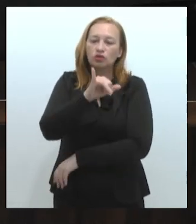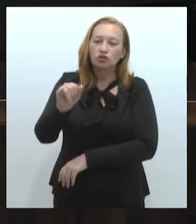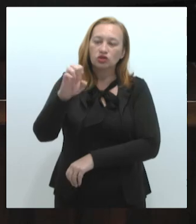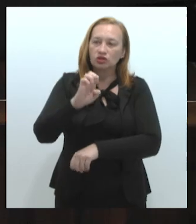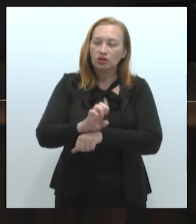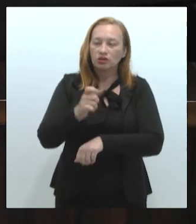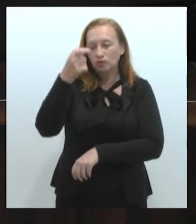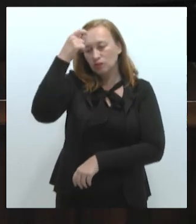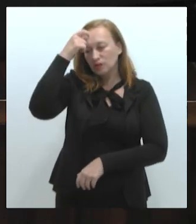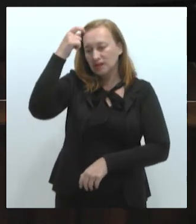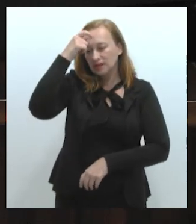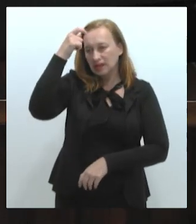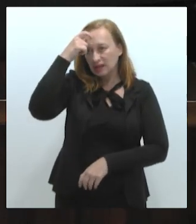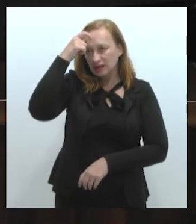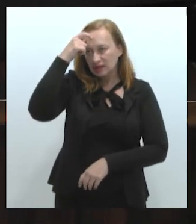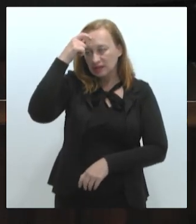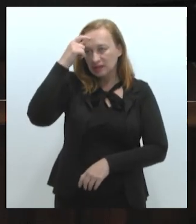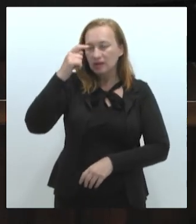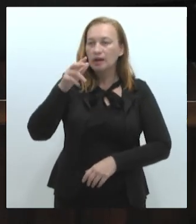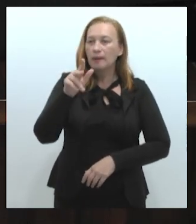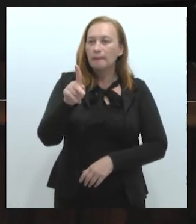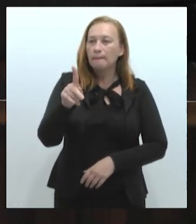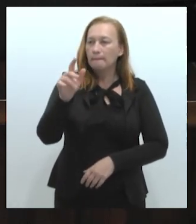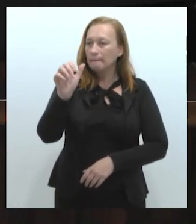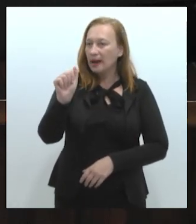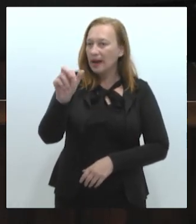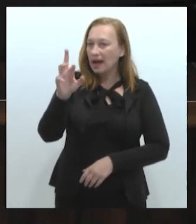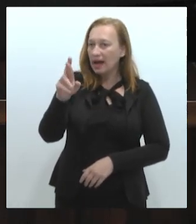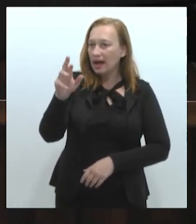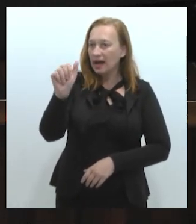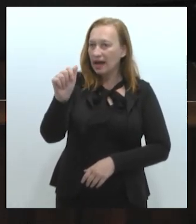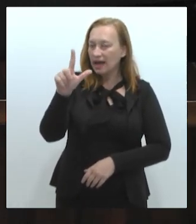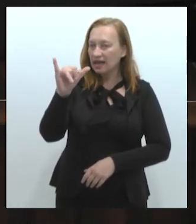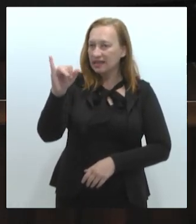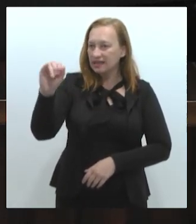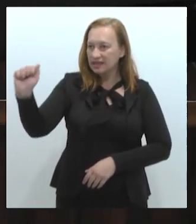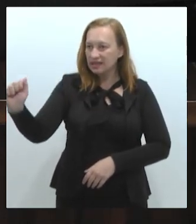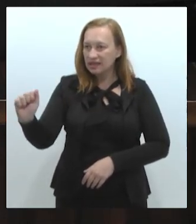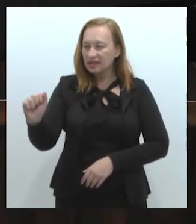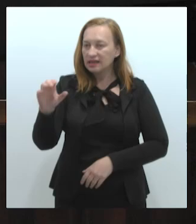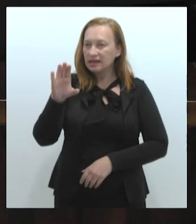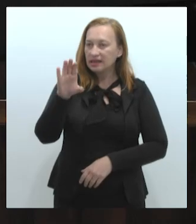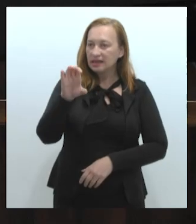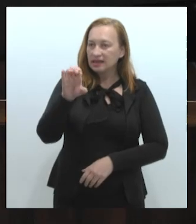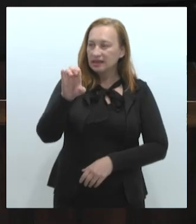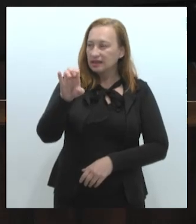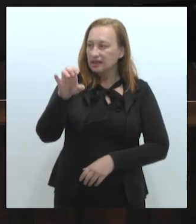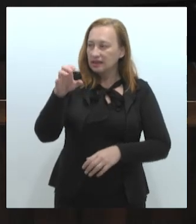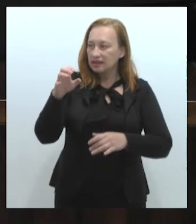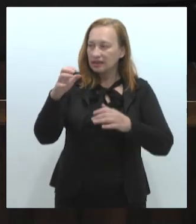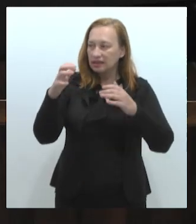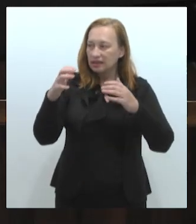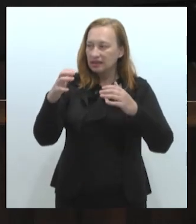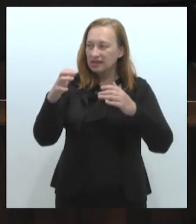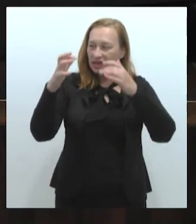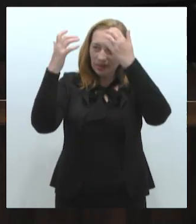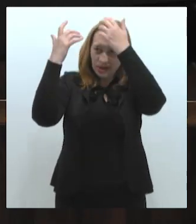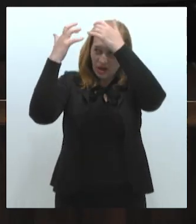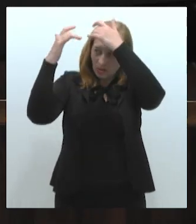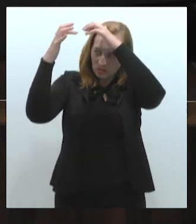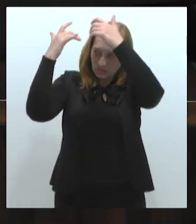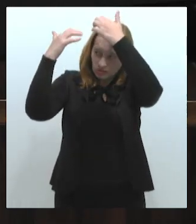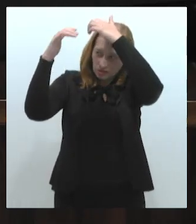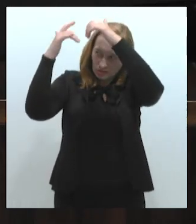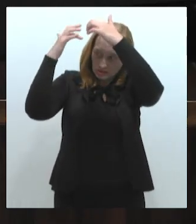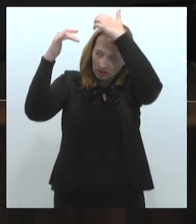da Conscientização sobre a Paralisia Cerebral. Pareceres das comissões Constituição e Justiça pela Juridicidade com